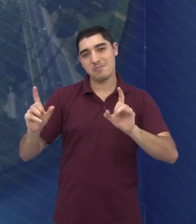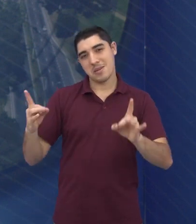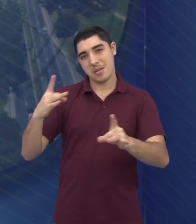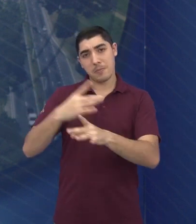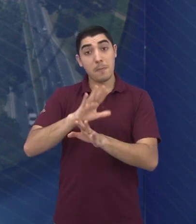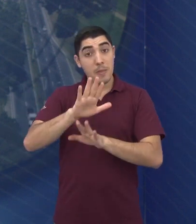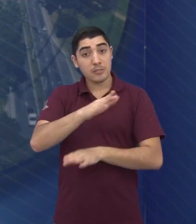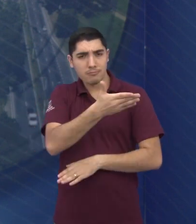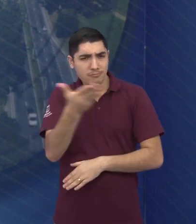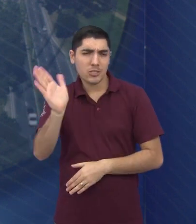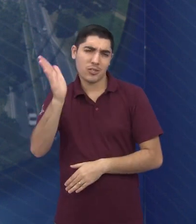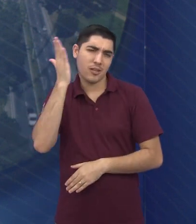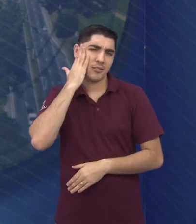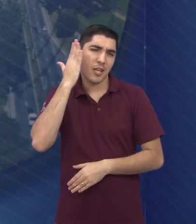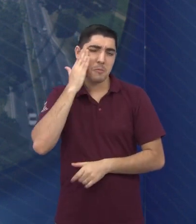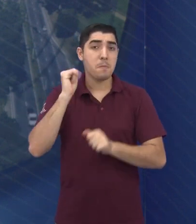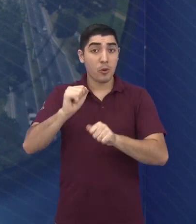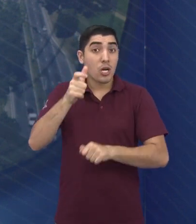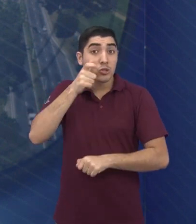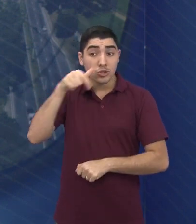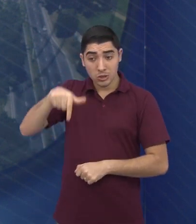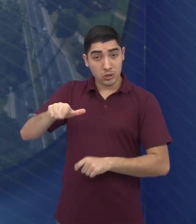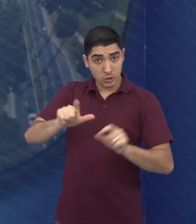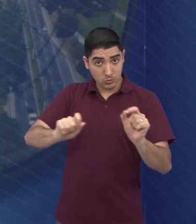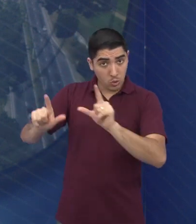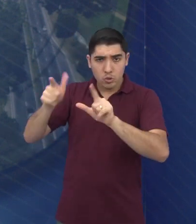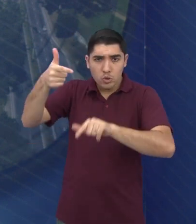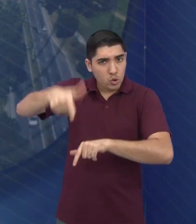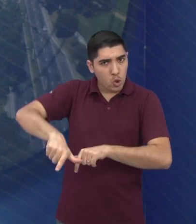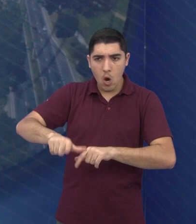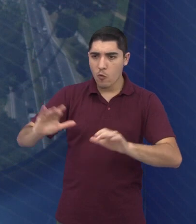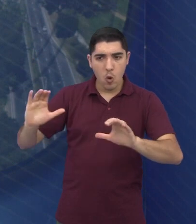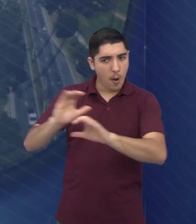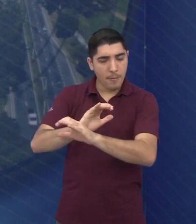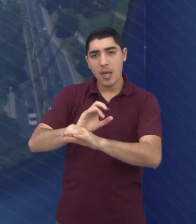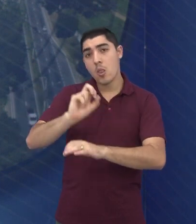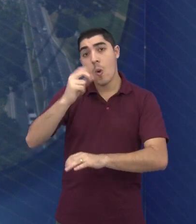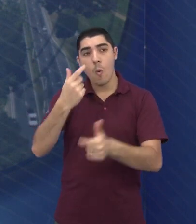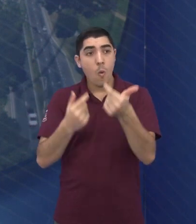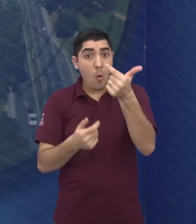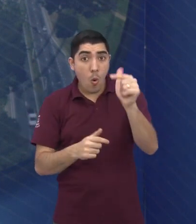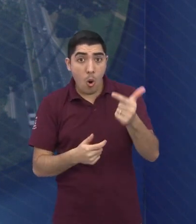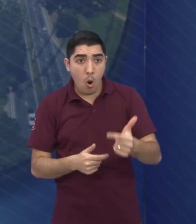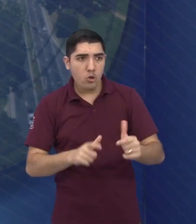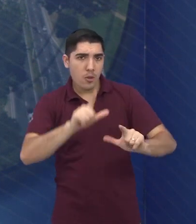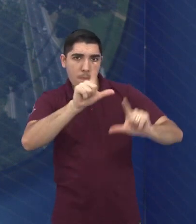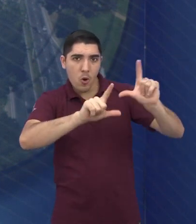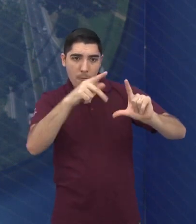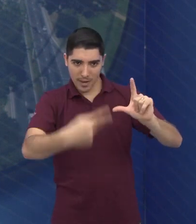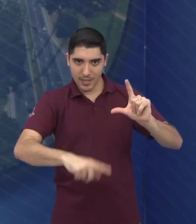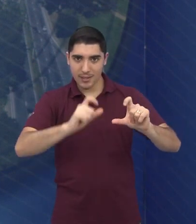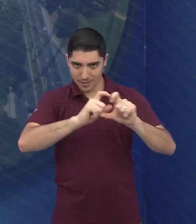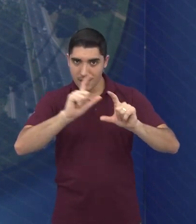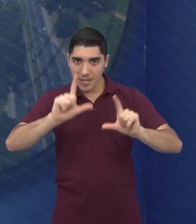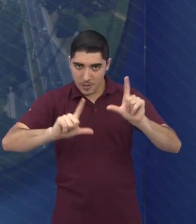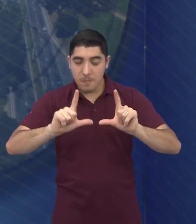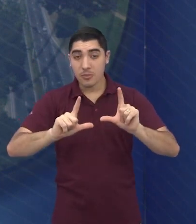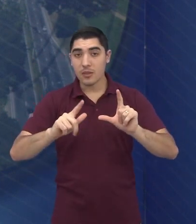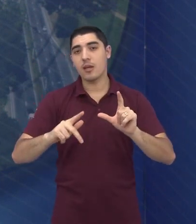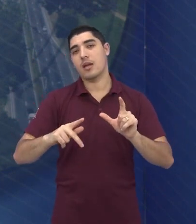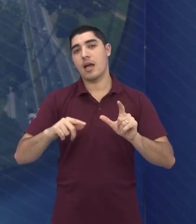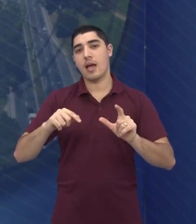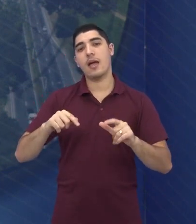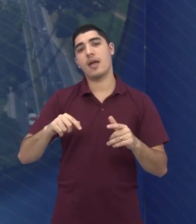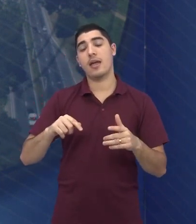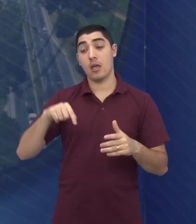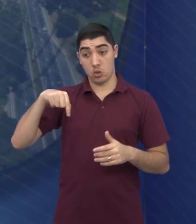por aqui, mas vocês já sabem, podem rever este programa na íntegra e todos os outros da TV Câmara de São José dos Campos. O